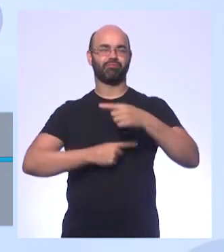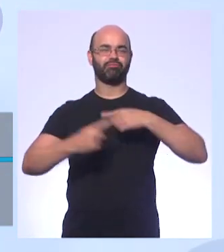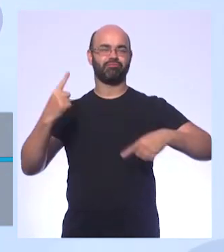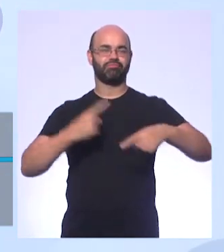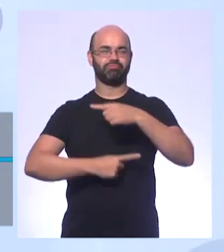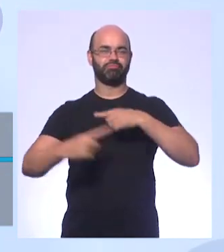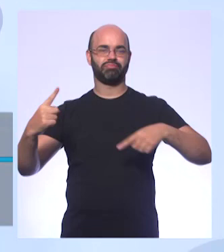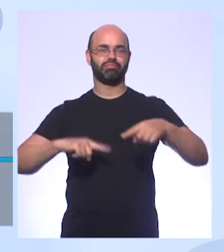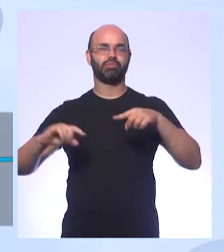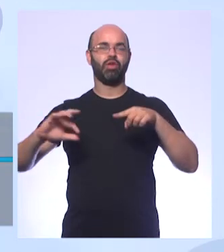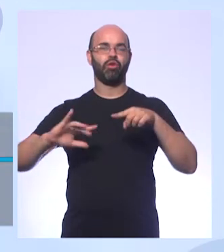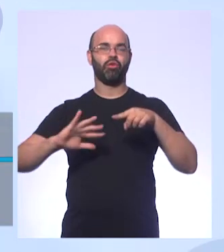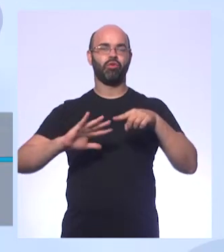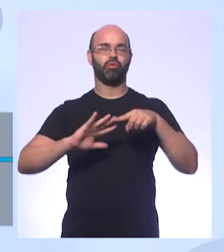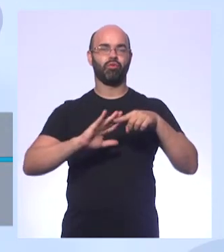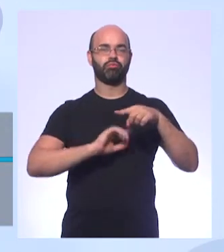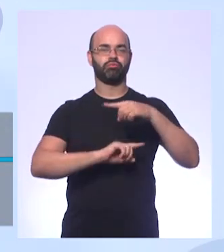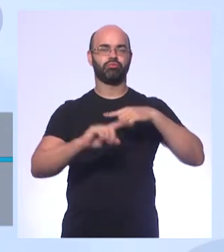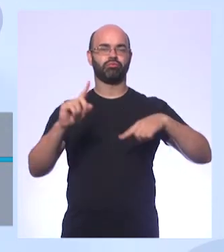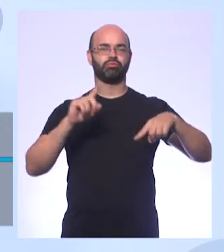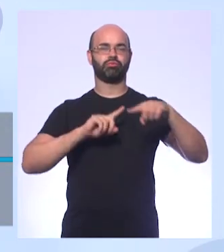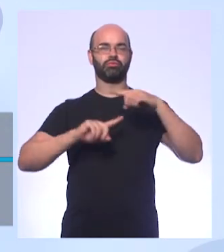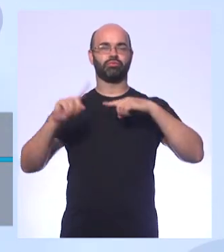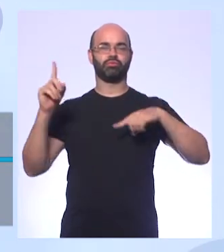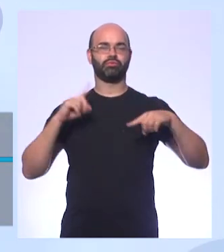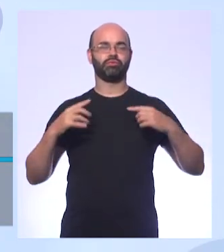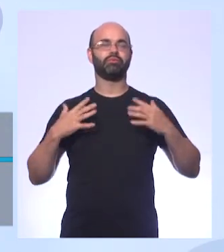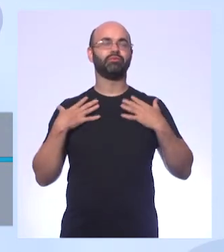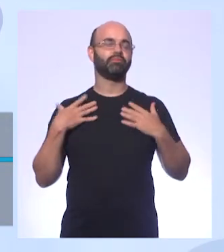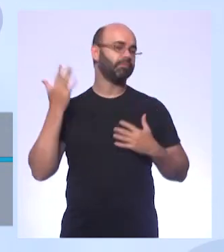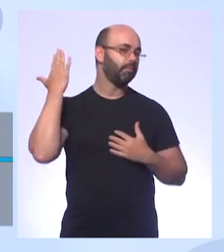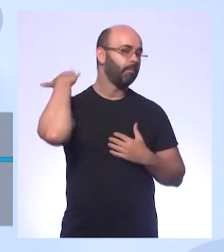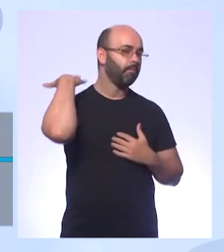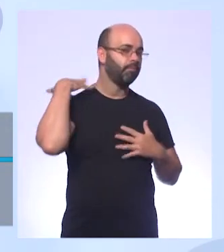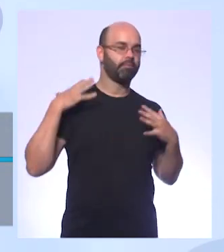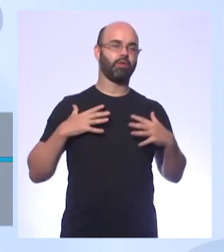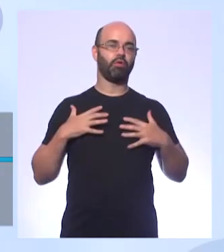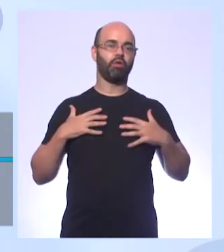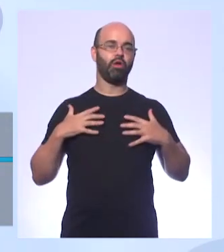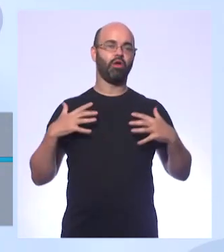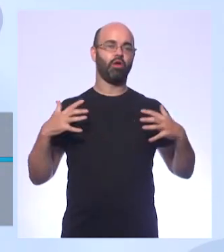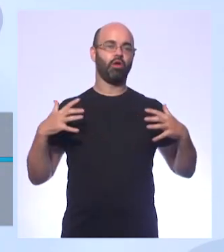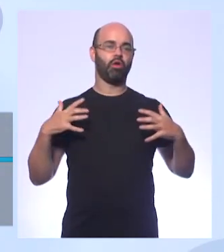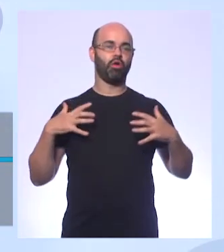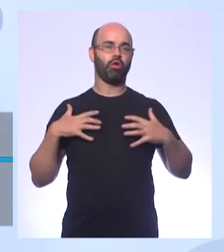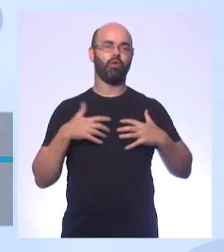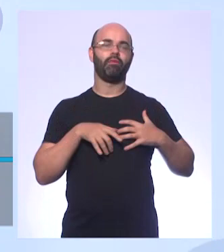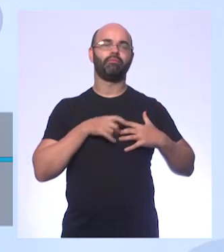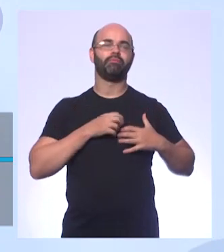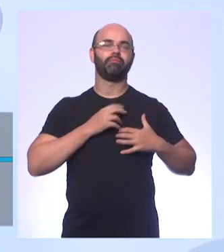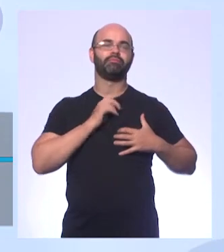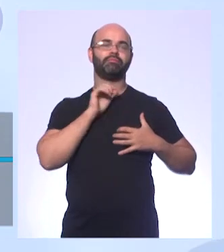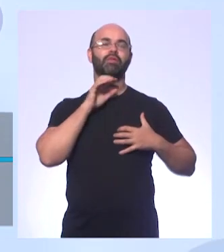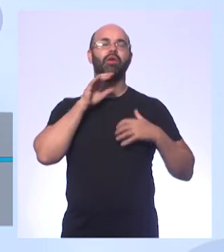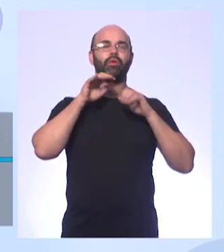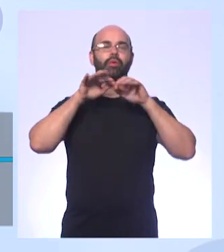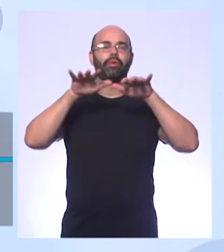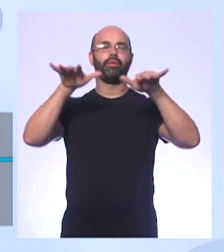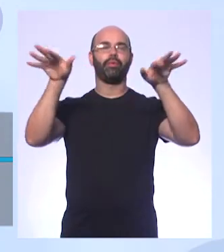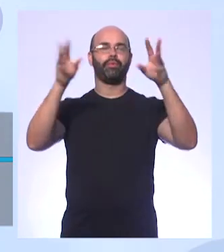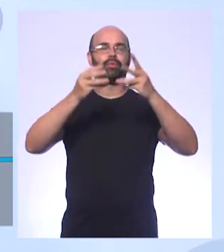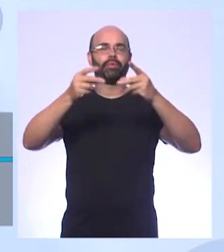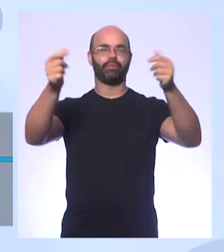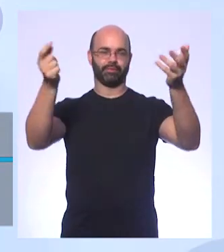pegou mais oxigênio, ele vai entrar por difusão na célula sanguínea, né, na hemácia, e vai para todas